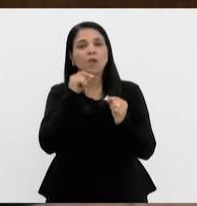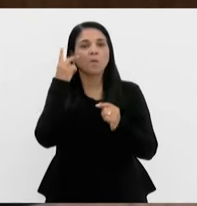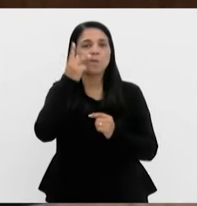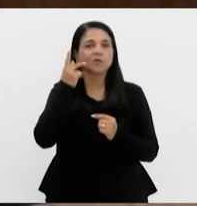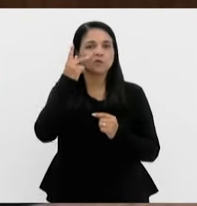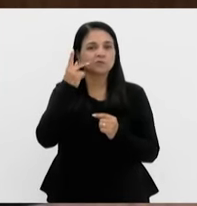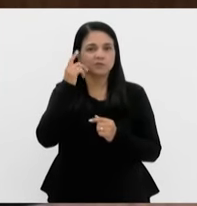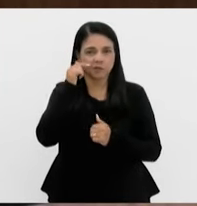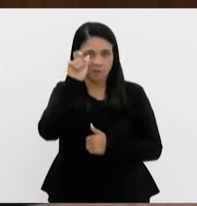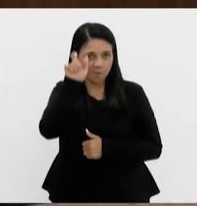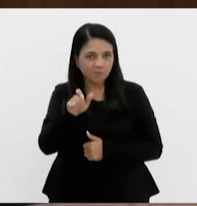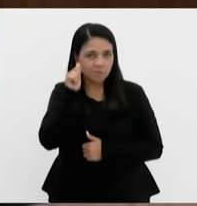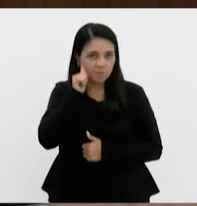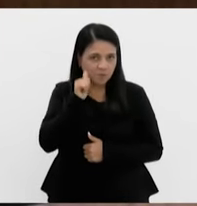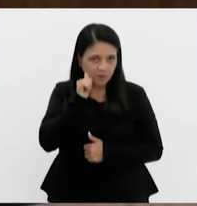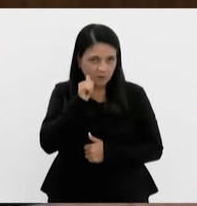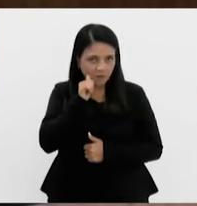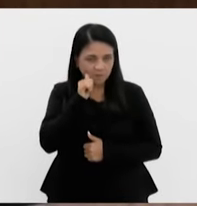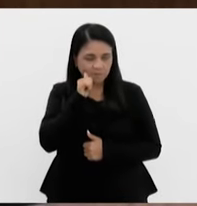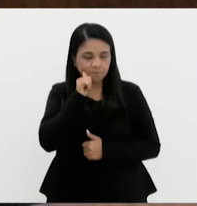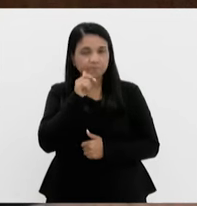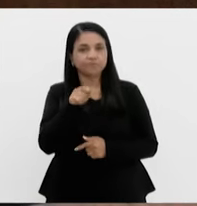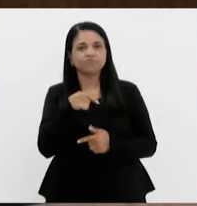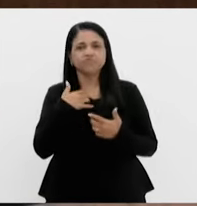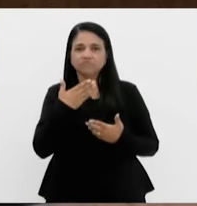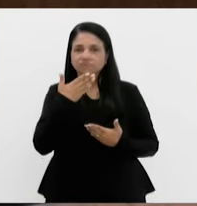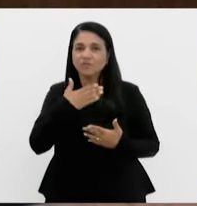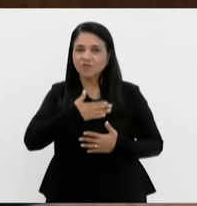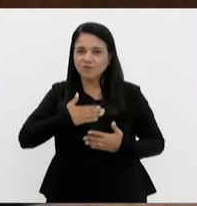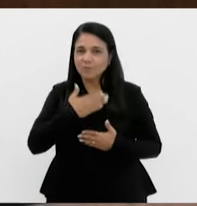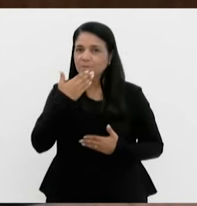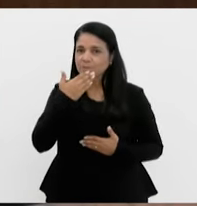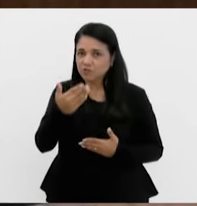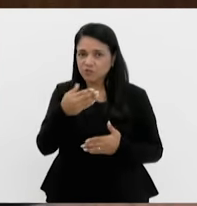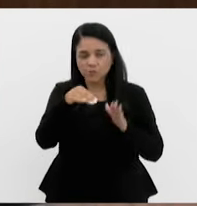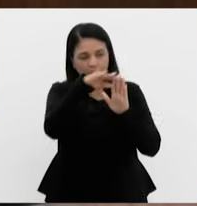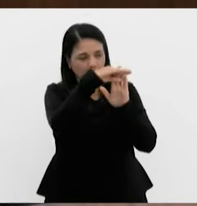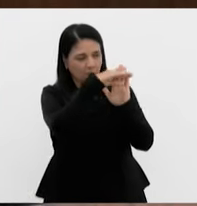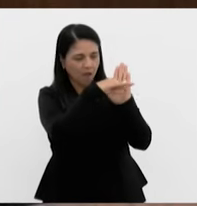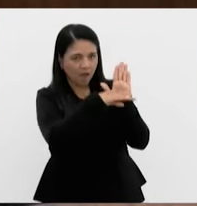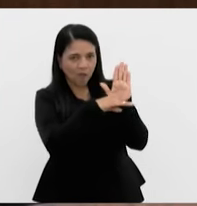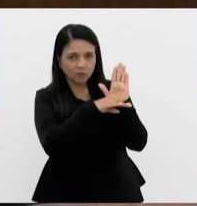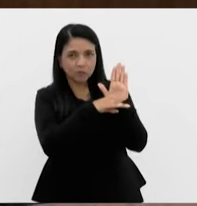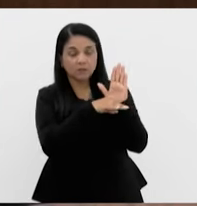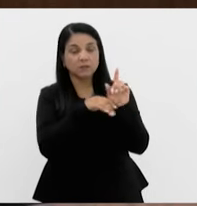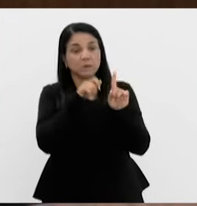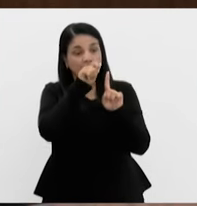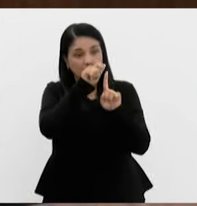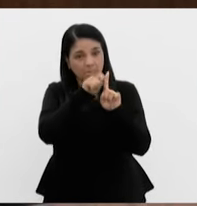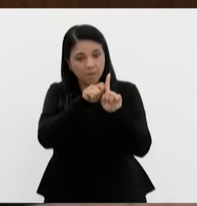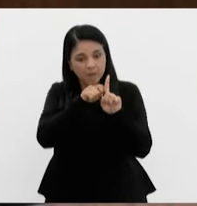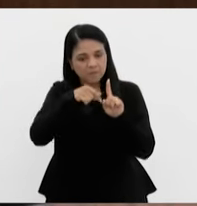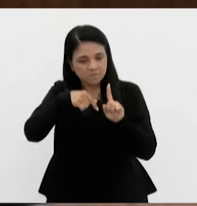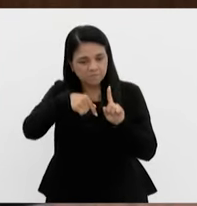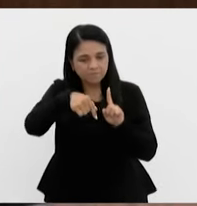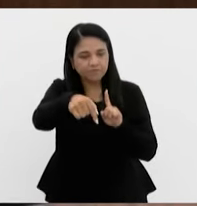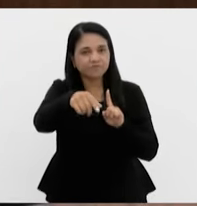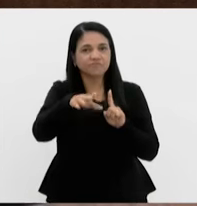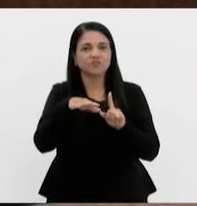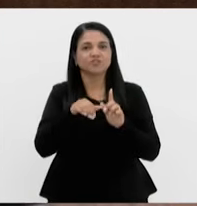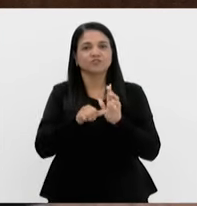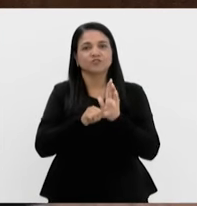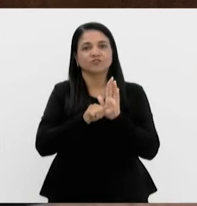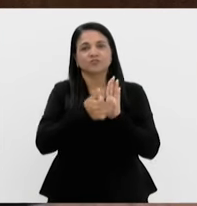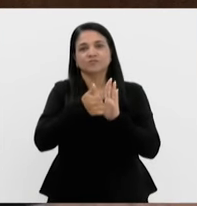queria já pedir aqui a vossa excelência que pudesse que a pauta eh do próximo mês a partir do dia primeiro fosse